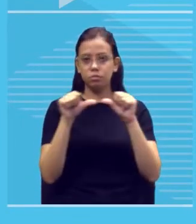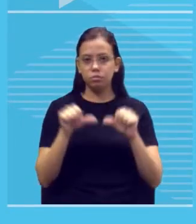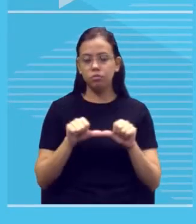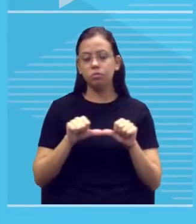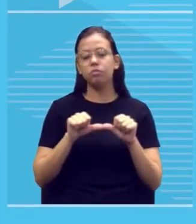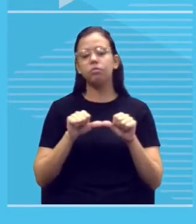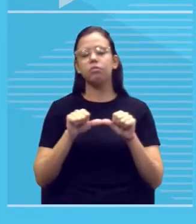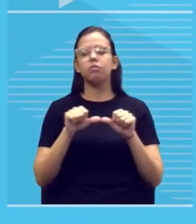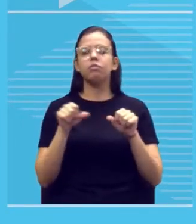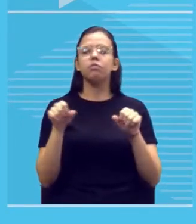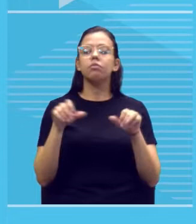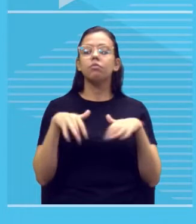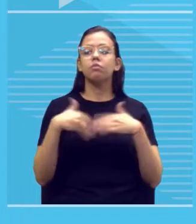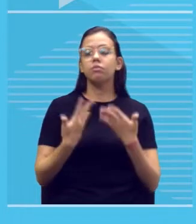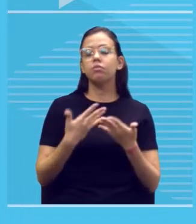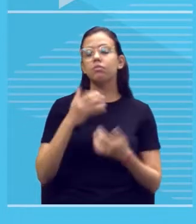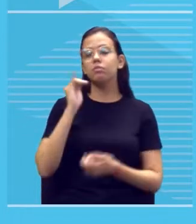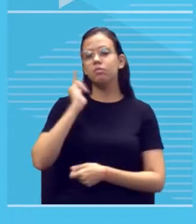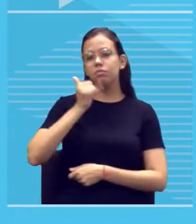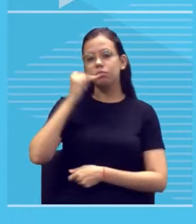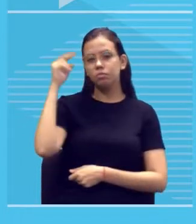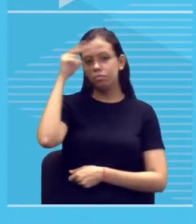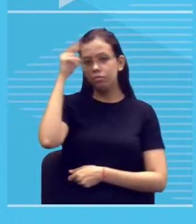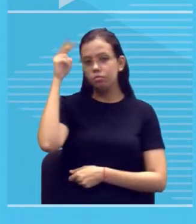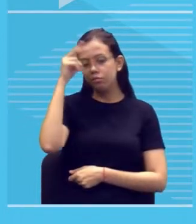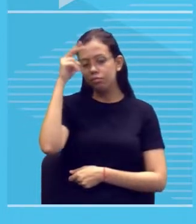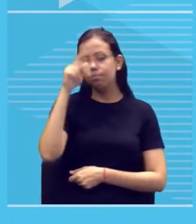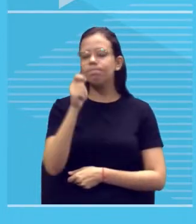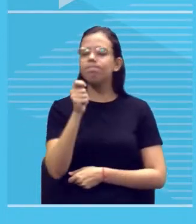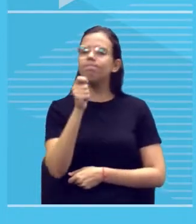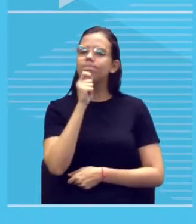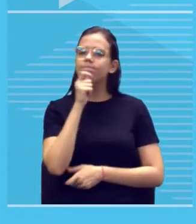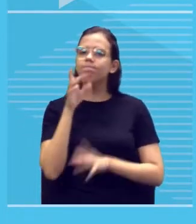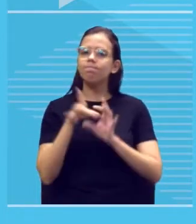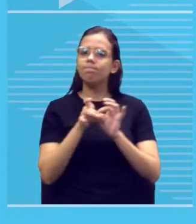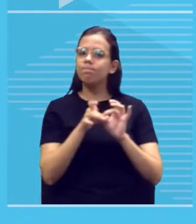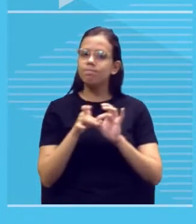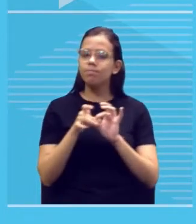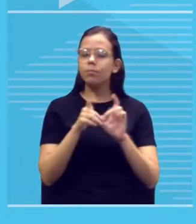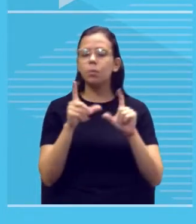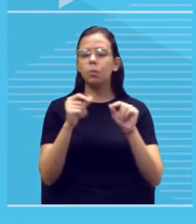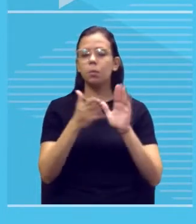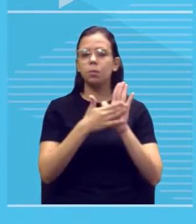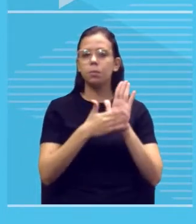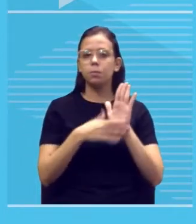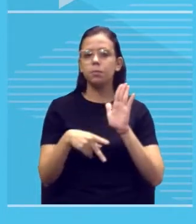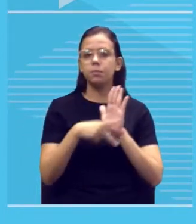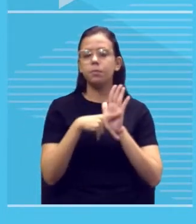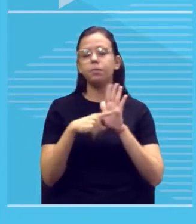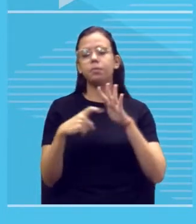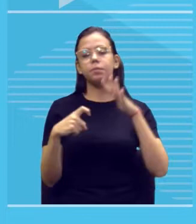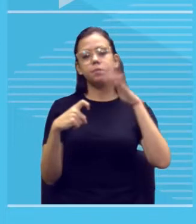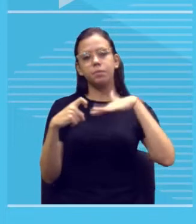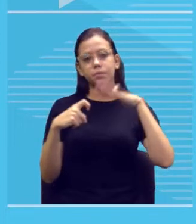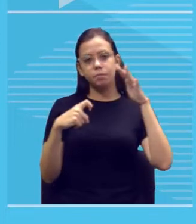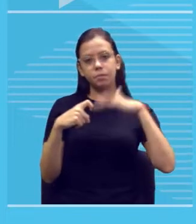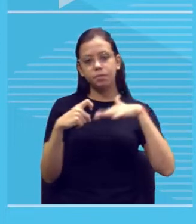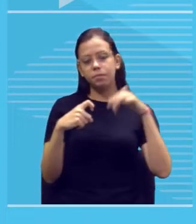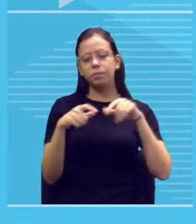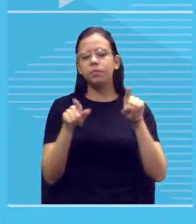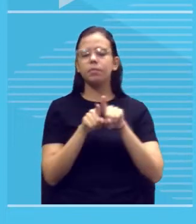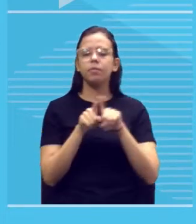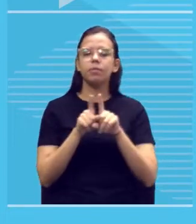tava ainda muito preso aquelas propostas mitológicas né de associação dos